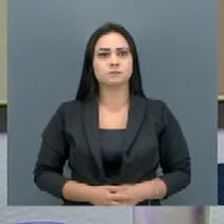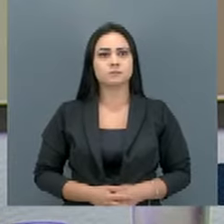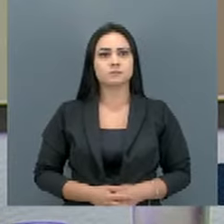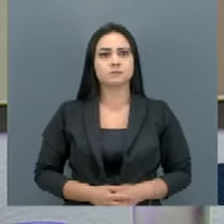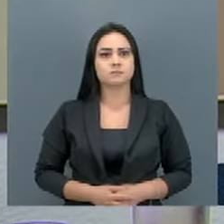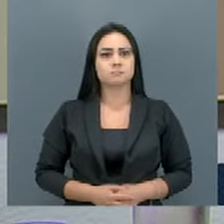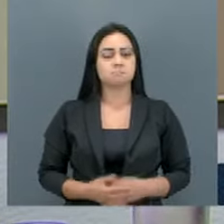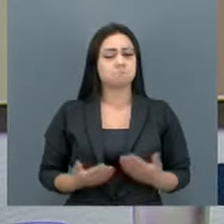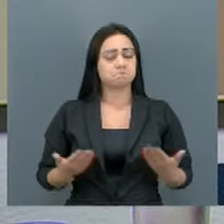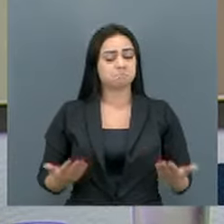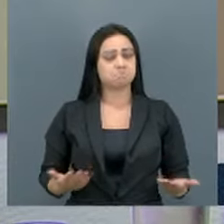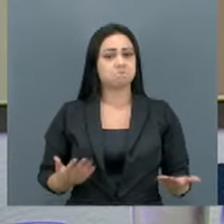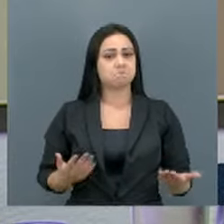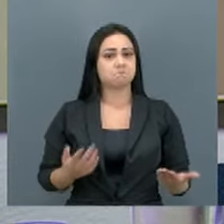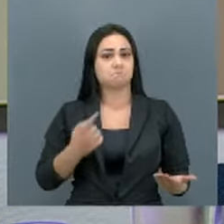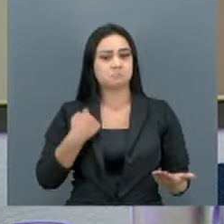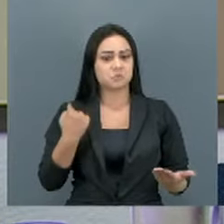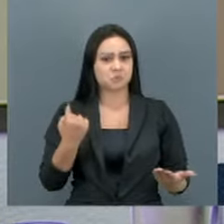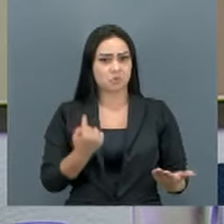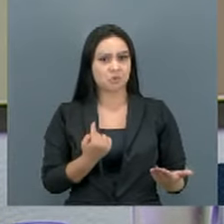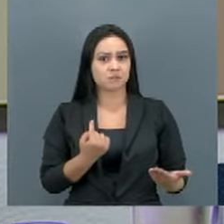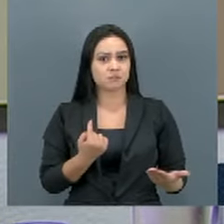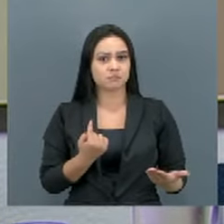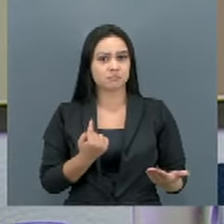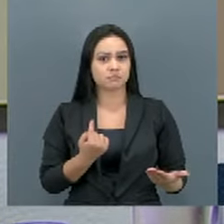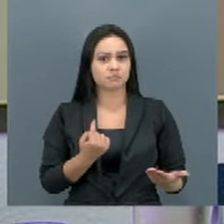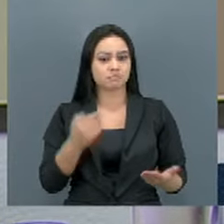a gente vem